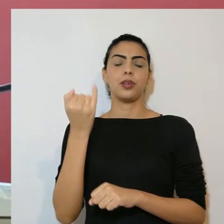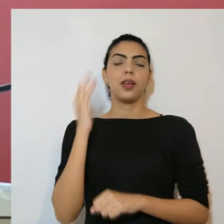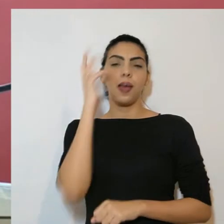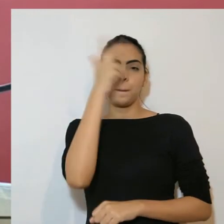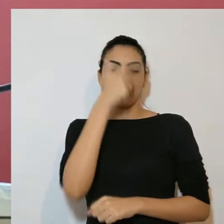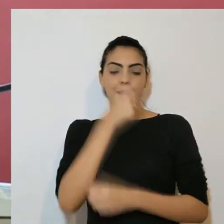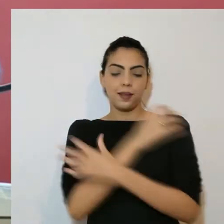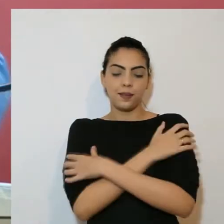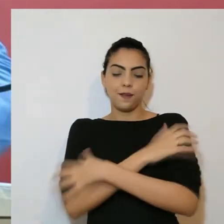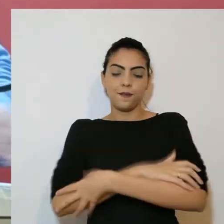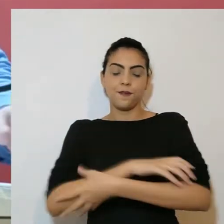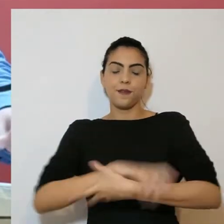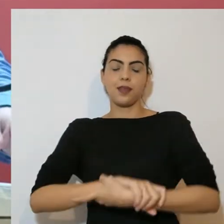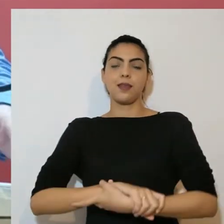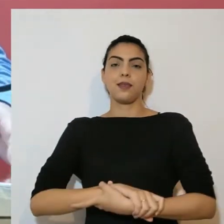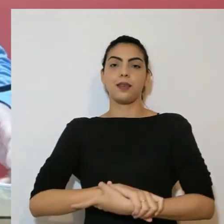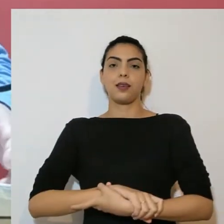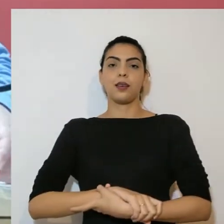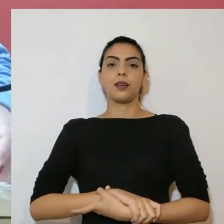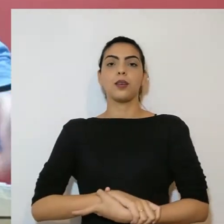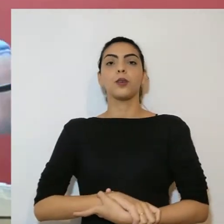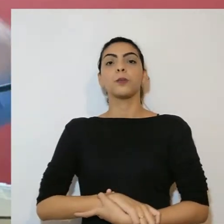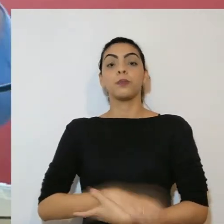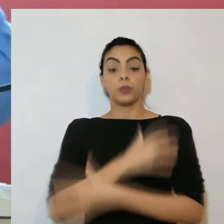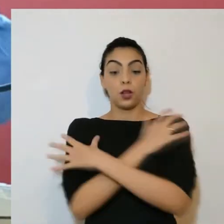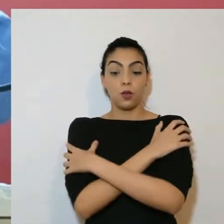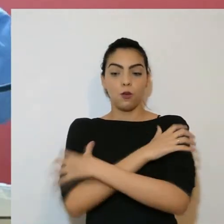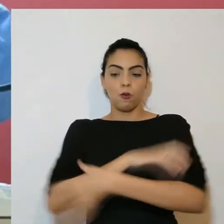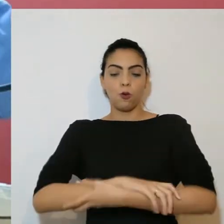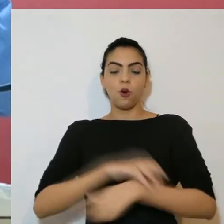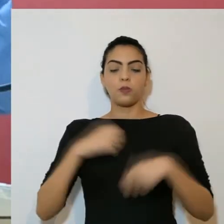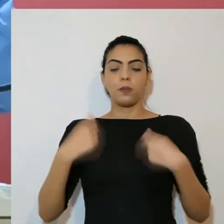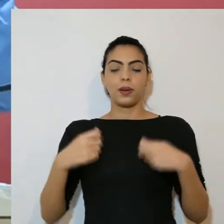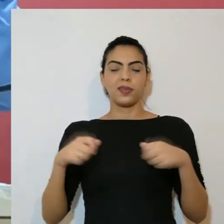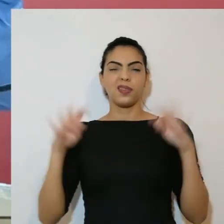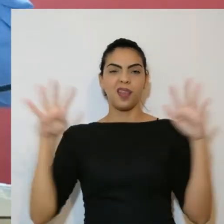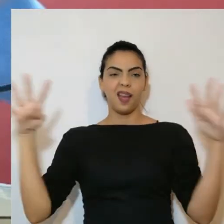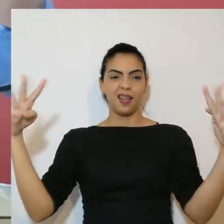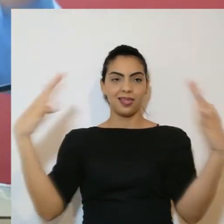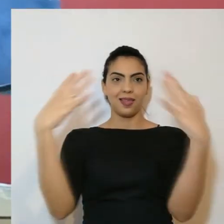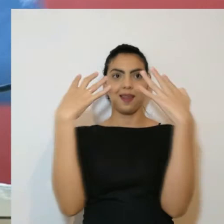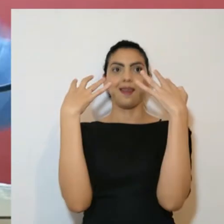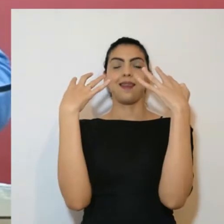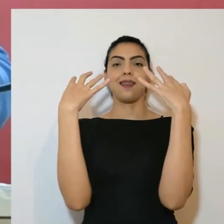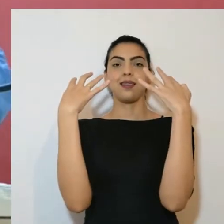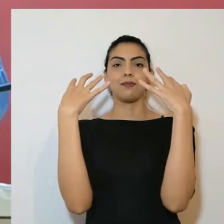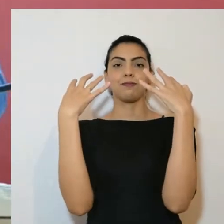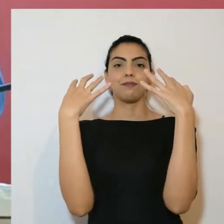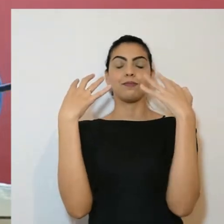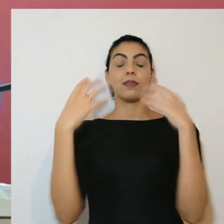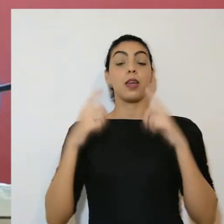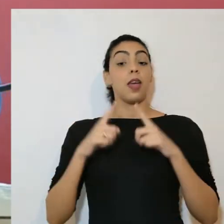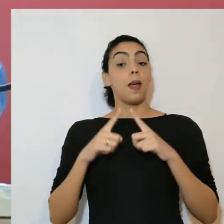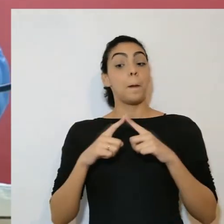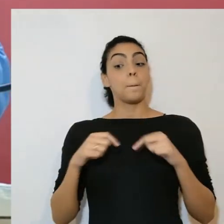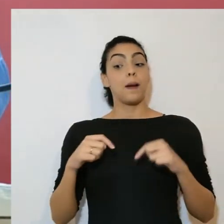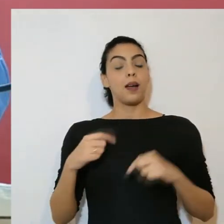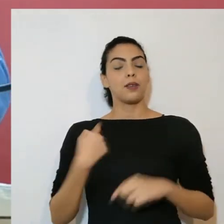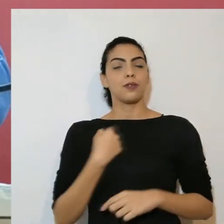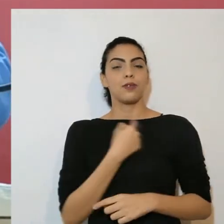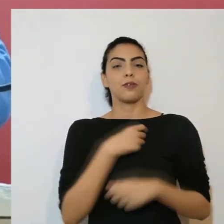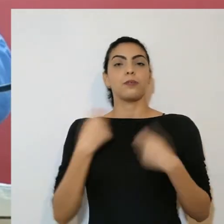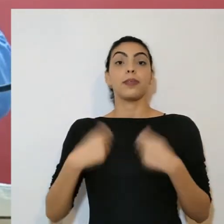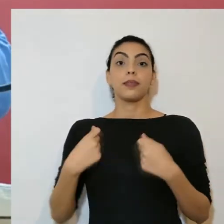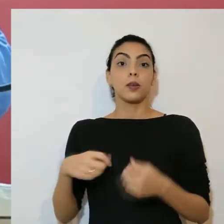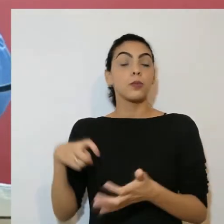física e a ideia de que tem que ser algo que atraia, mas nós